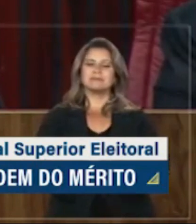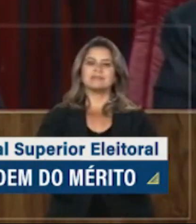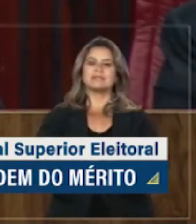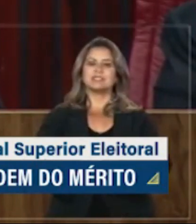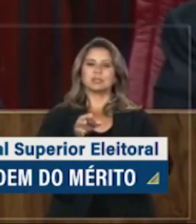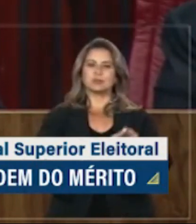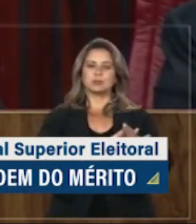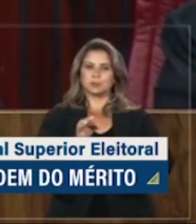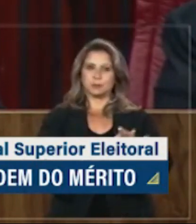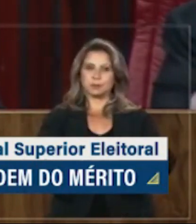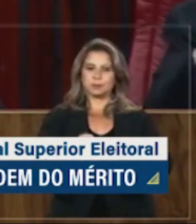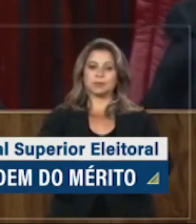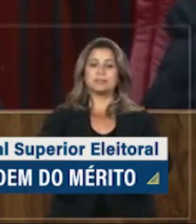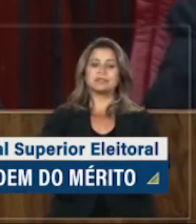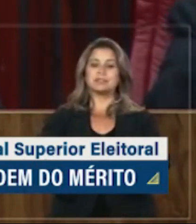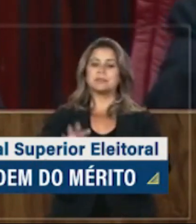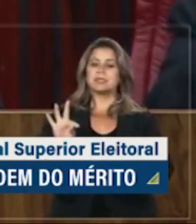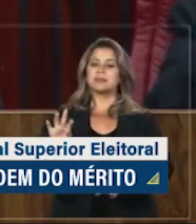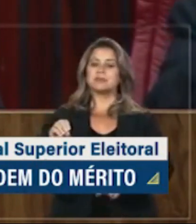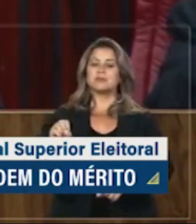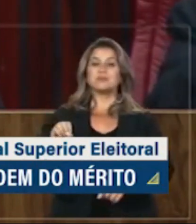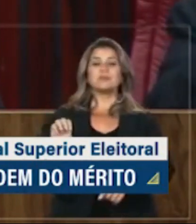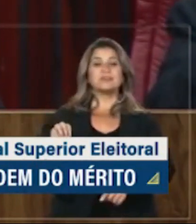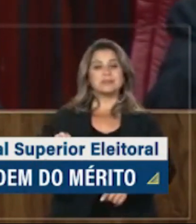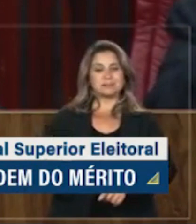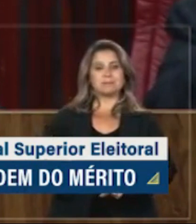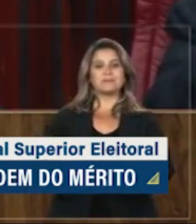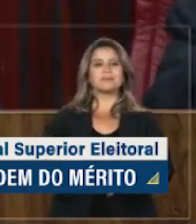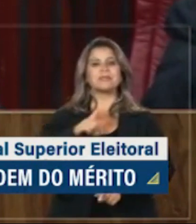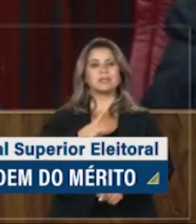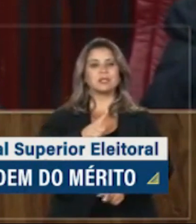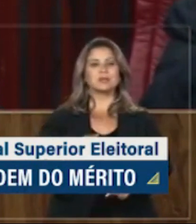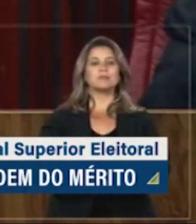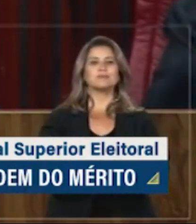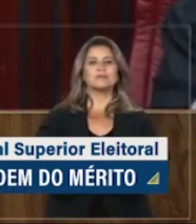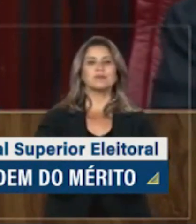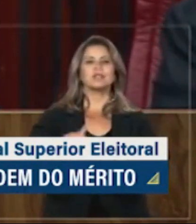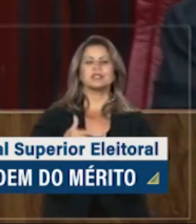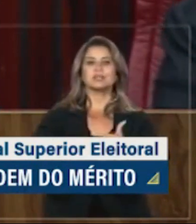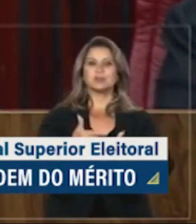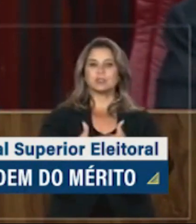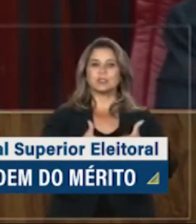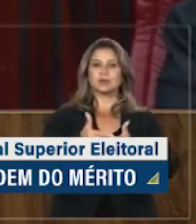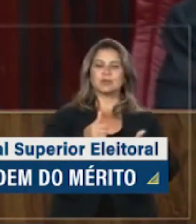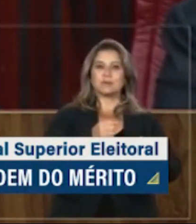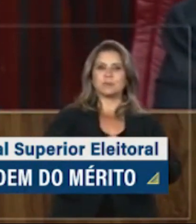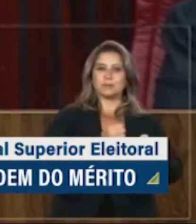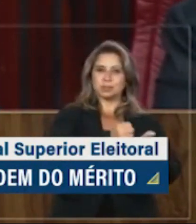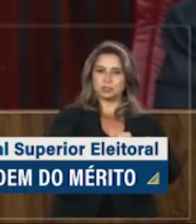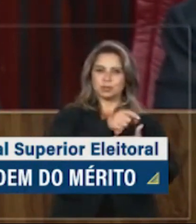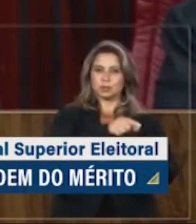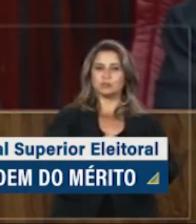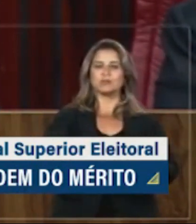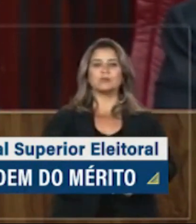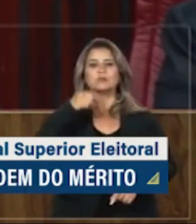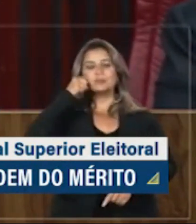desse Tribunal Superior Eleitoral, que contou com o permanente e firme apoio do senador Rodrigo